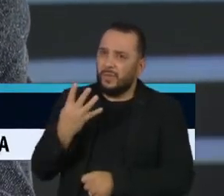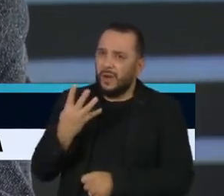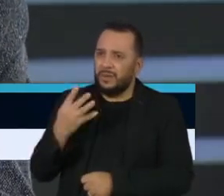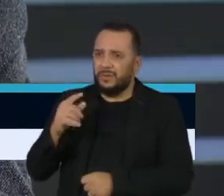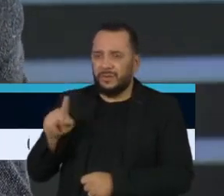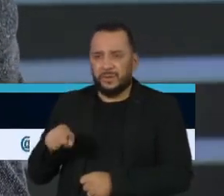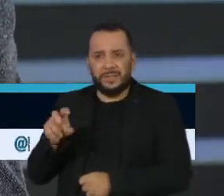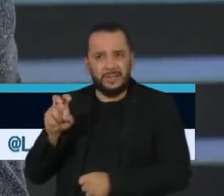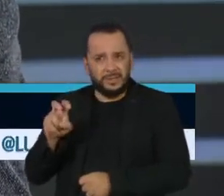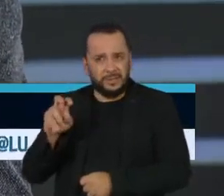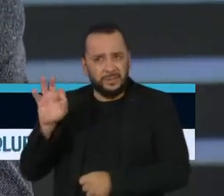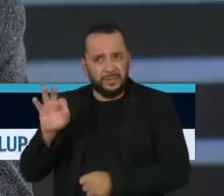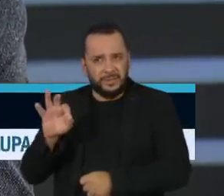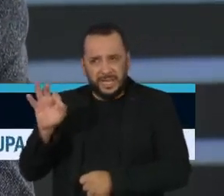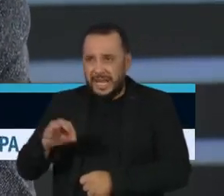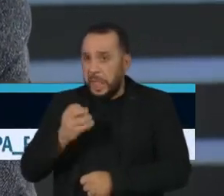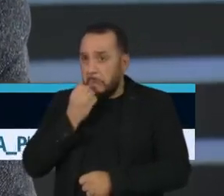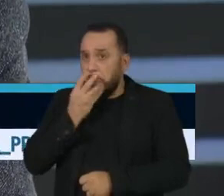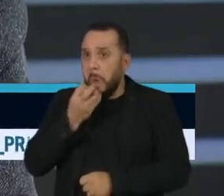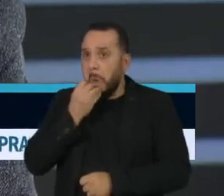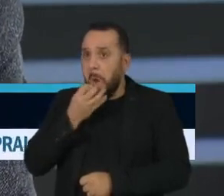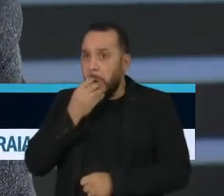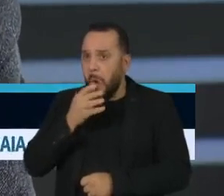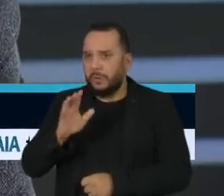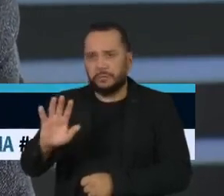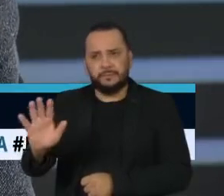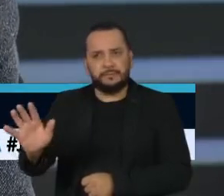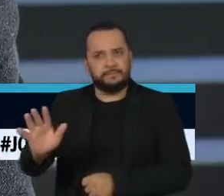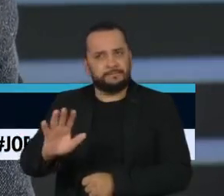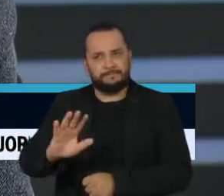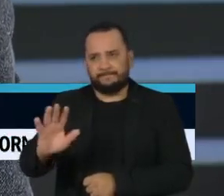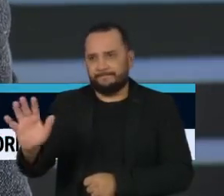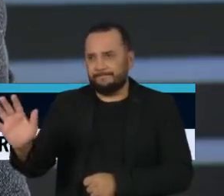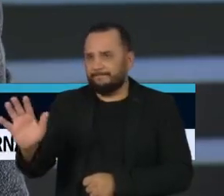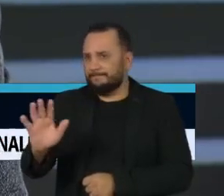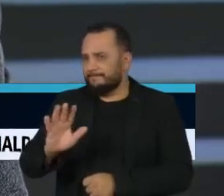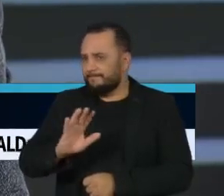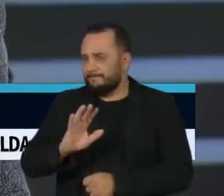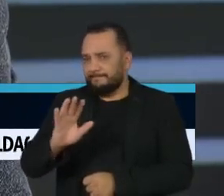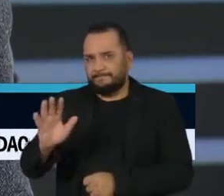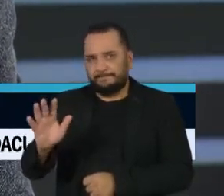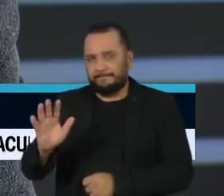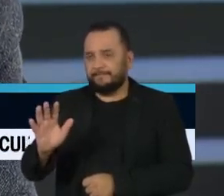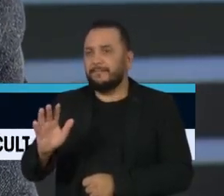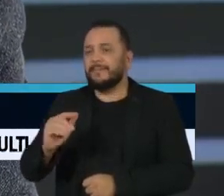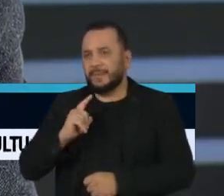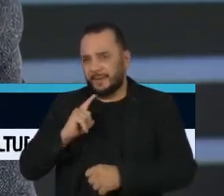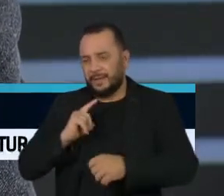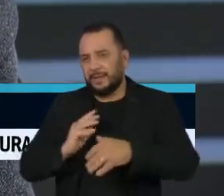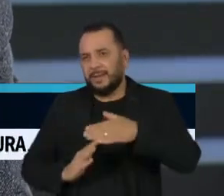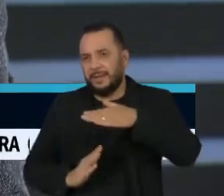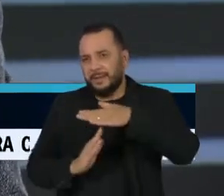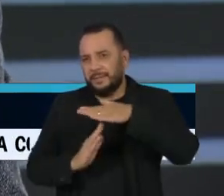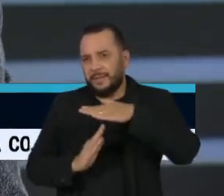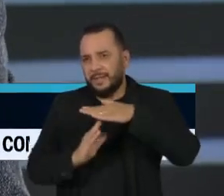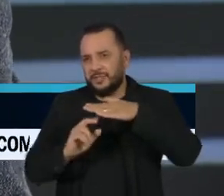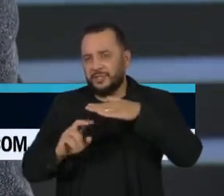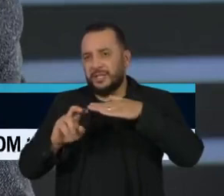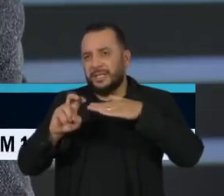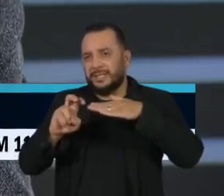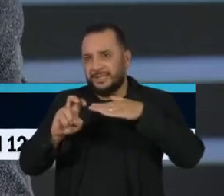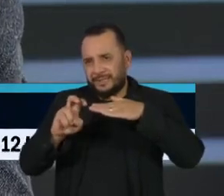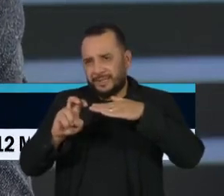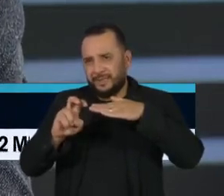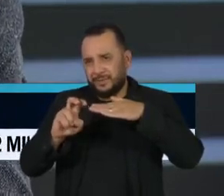deram não é uma inflação civilizada Ram e ela estaria abaixo do teto da Meta Mas